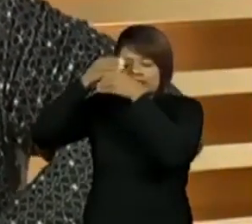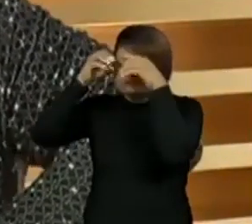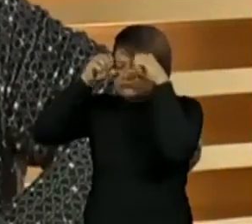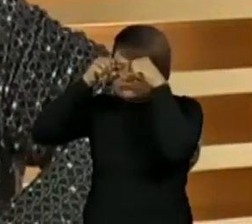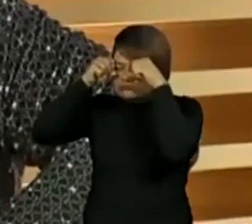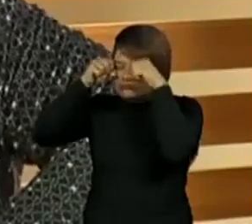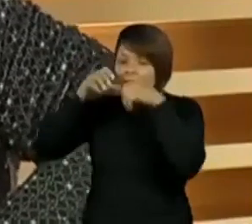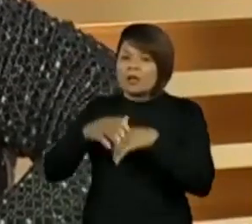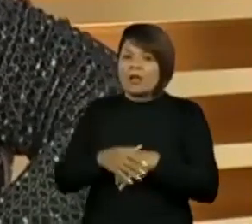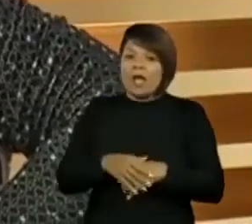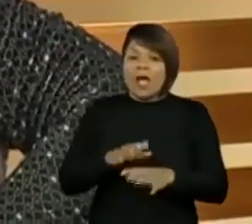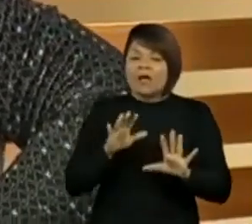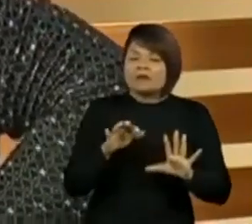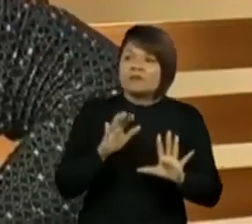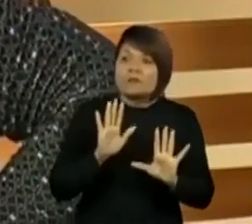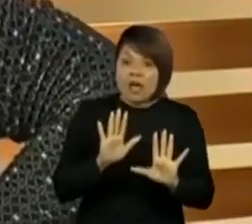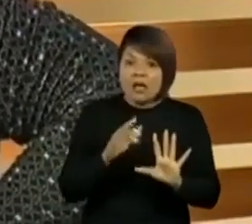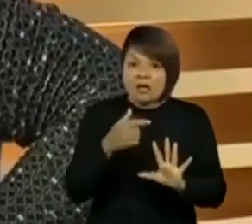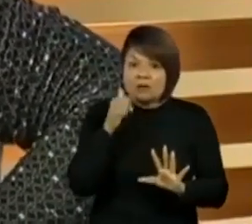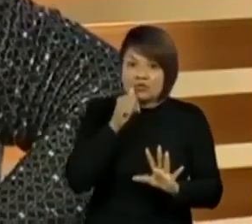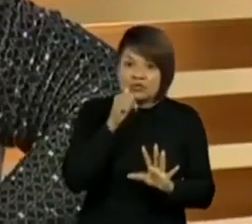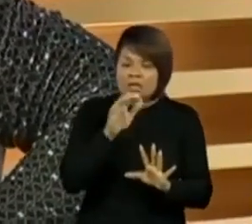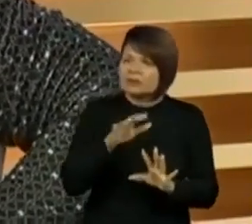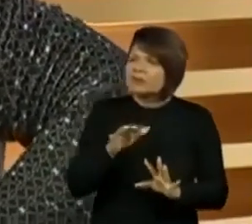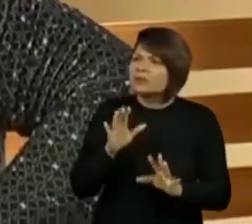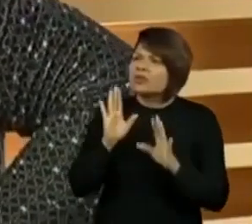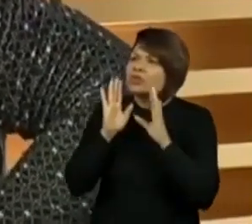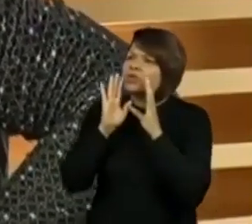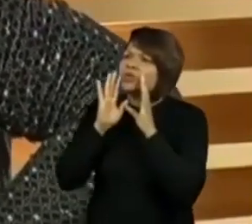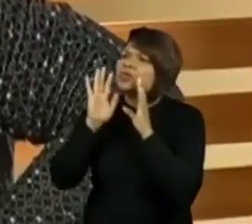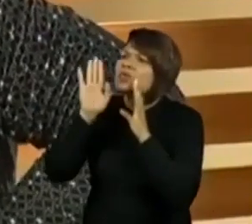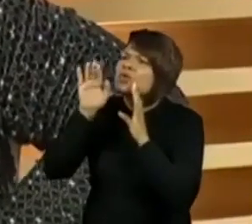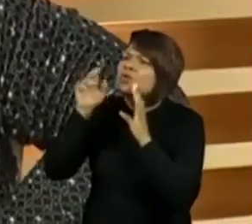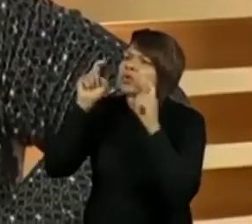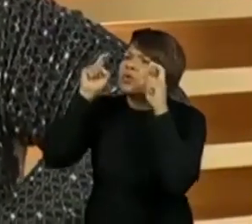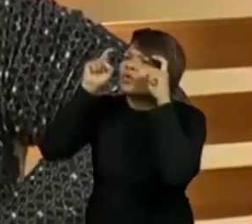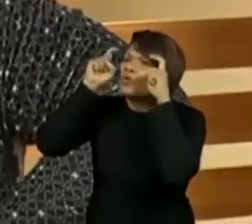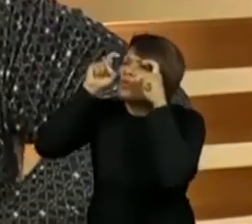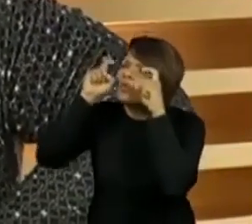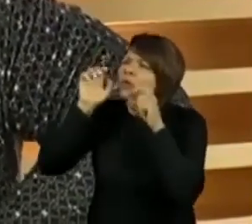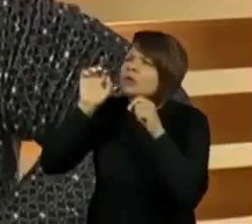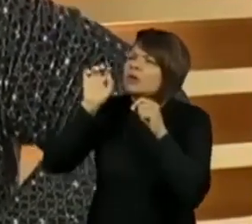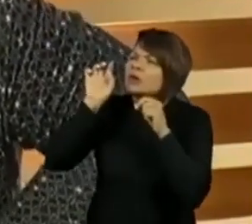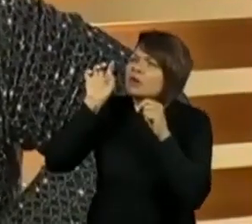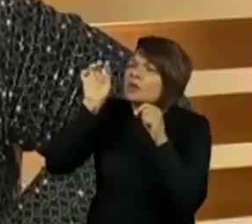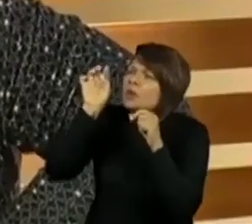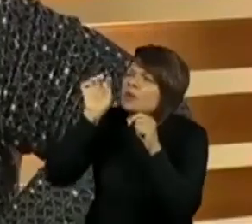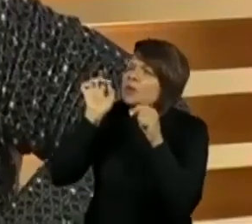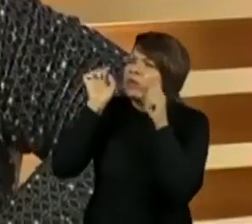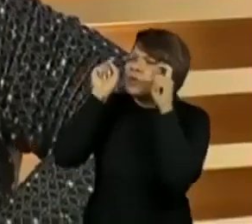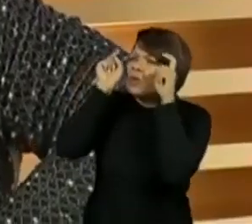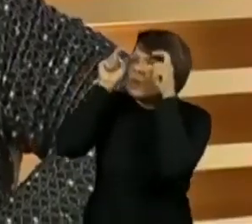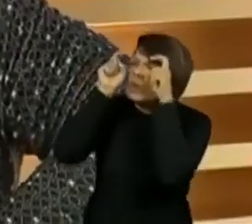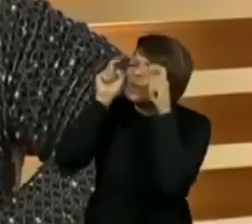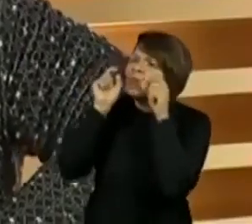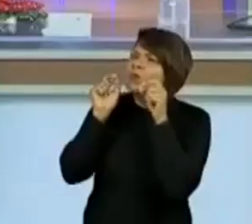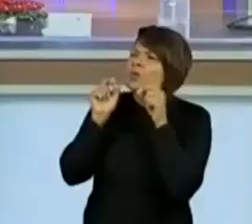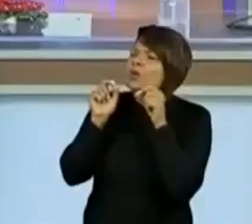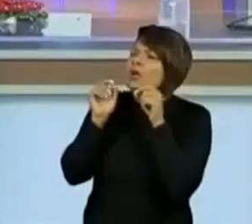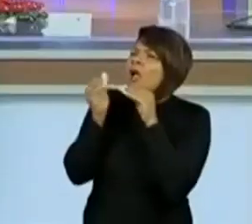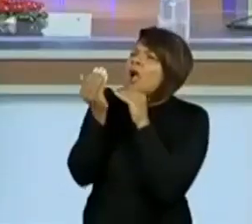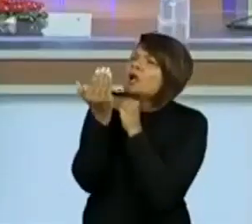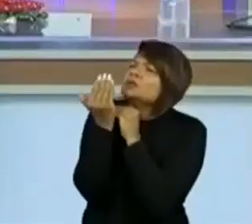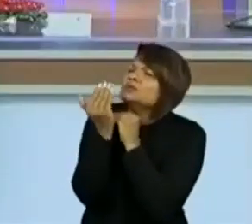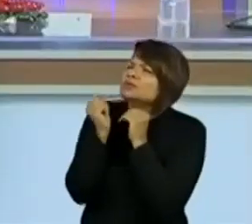Mazanendaba chamou-a devagarzinho: coruja, coruja, me ajude. A